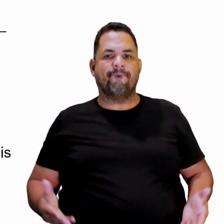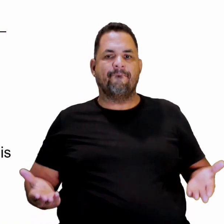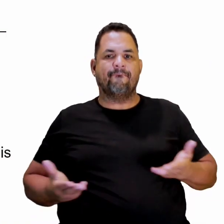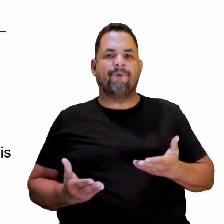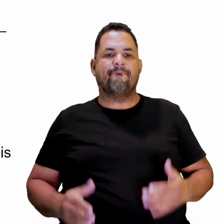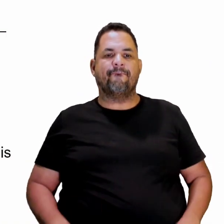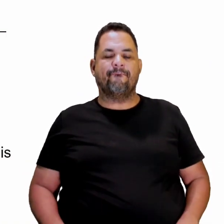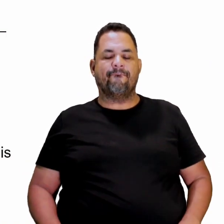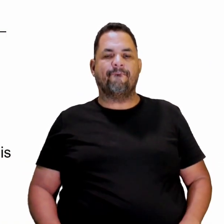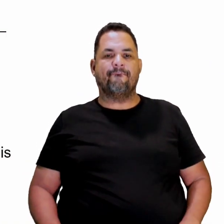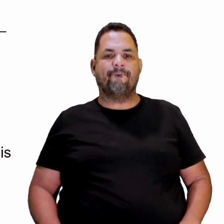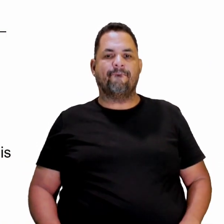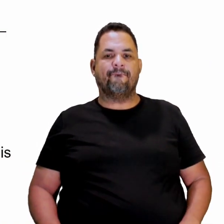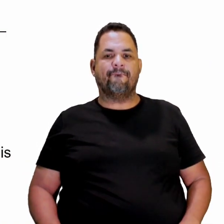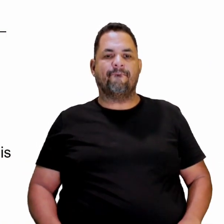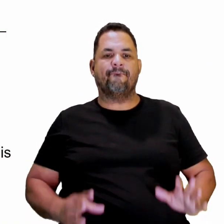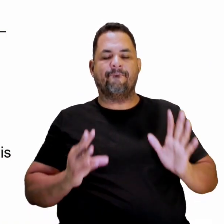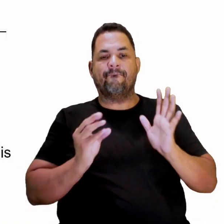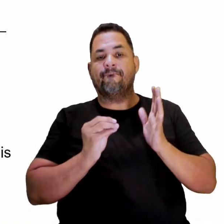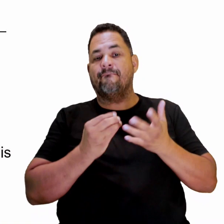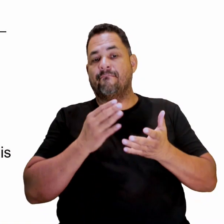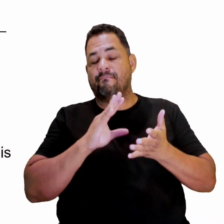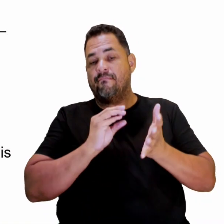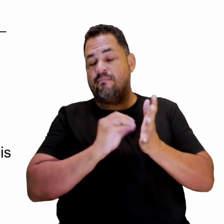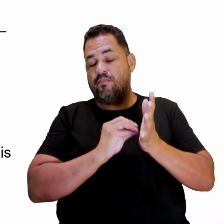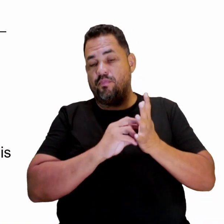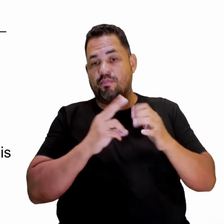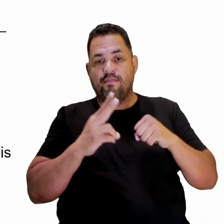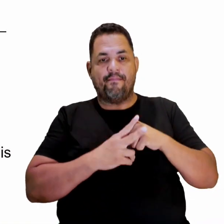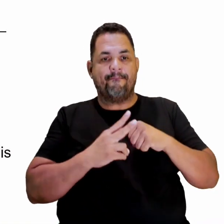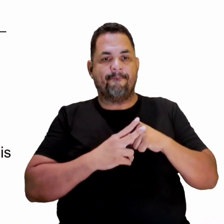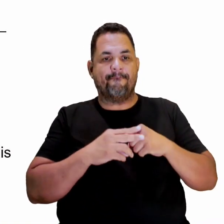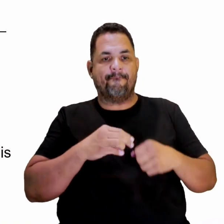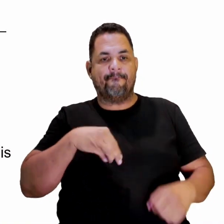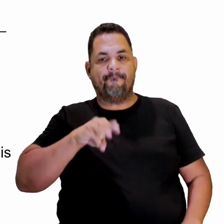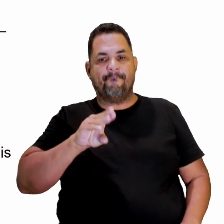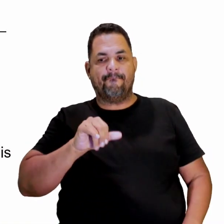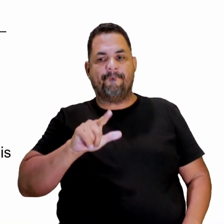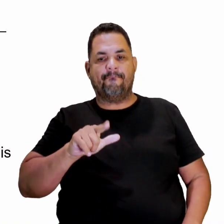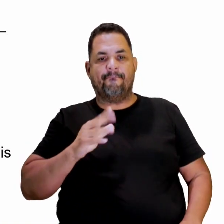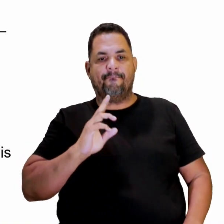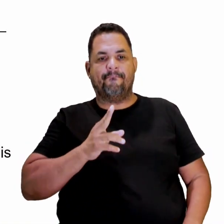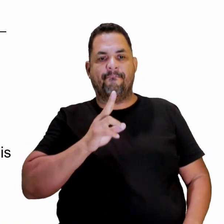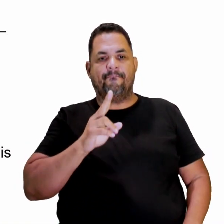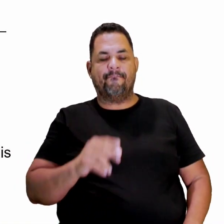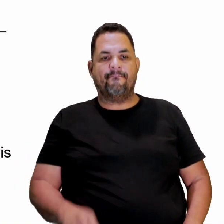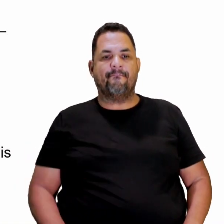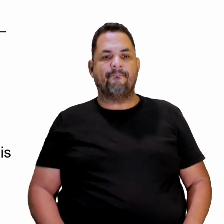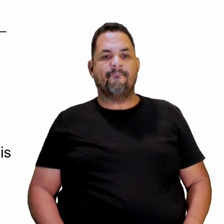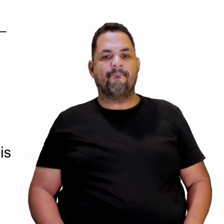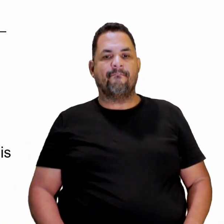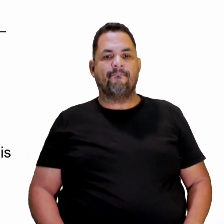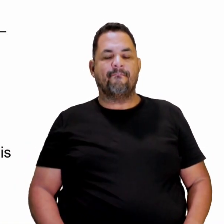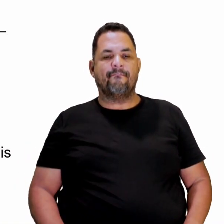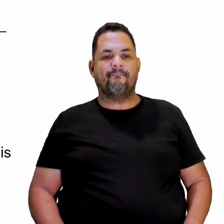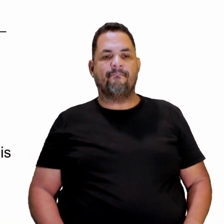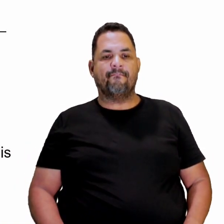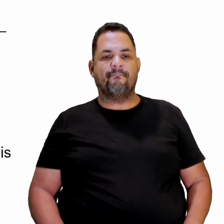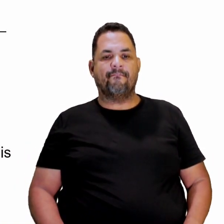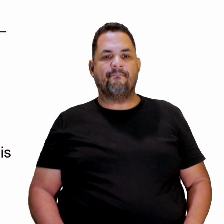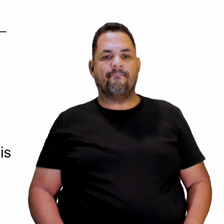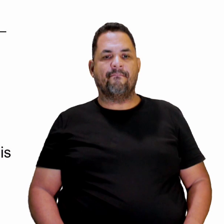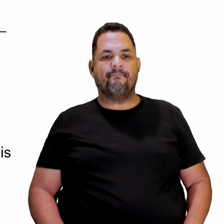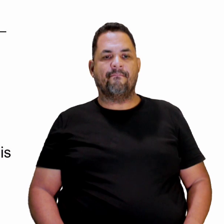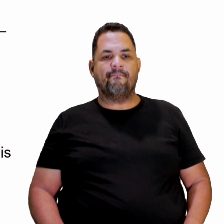sim. E aí você vai completar apenas com o verbo will, que ele sempre vem, certo? De acordo